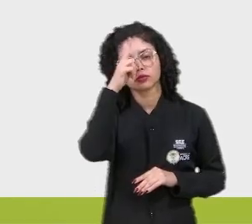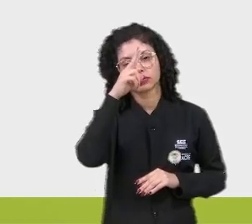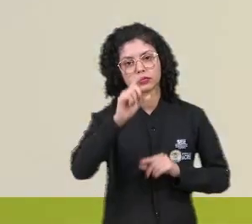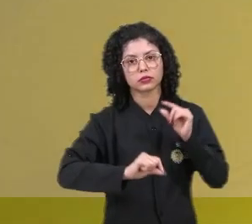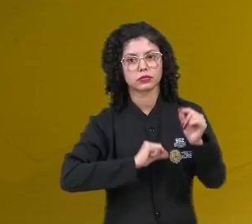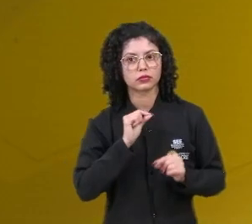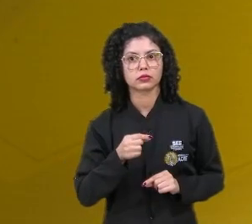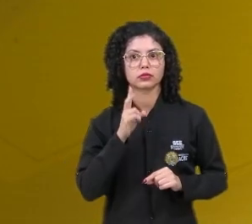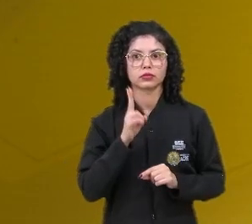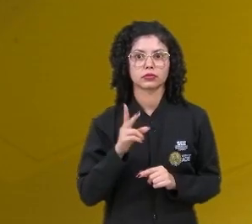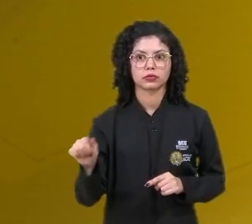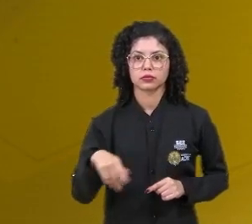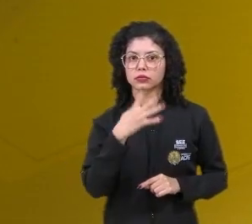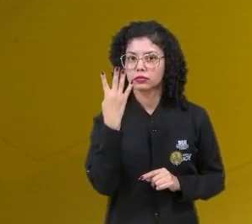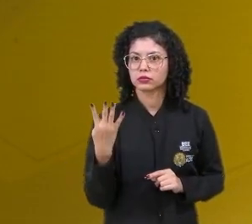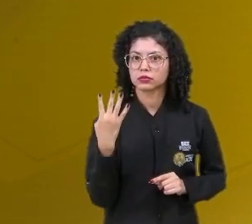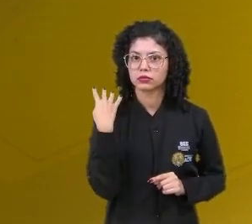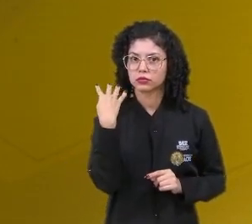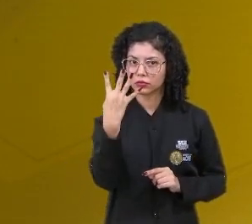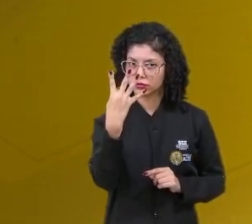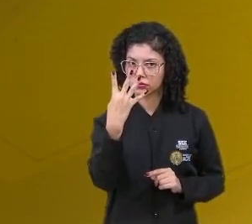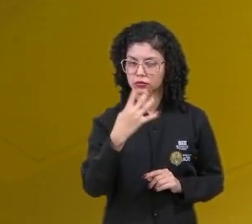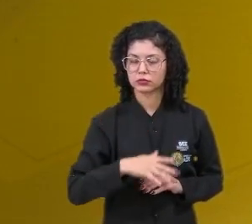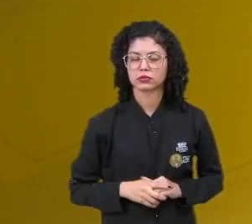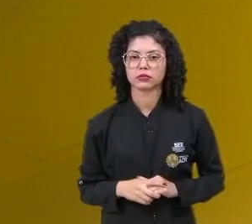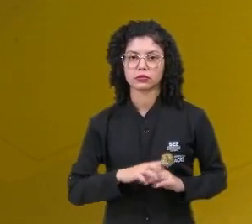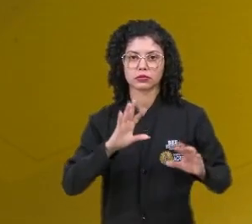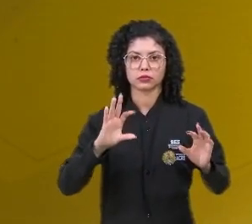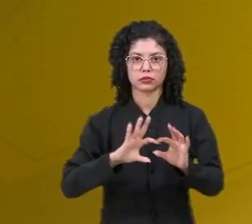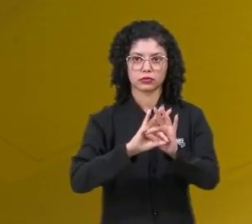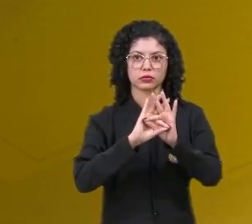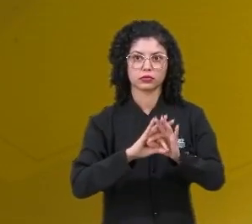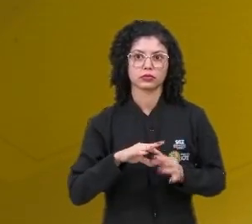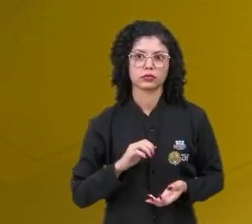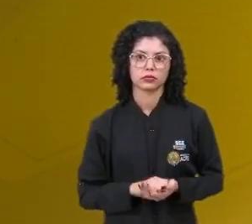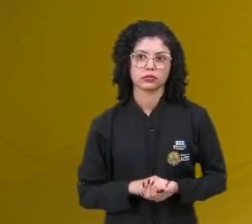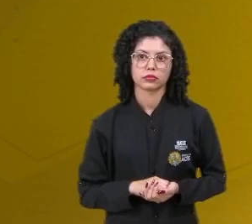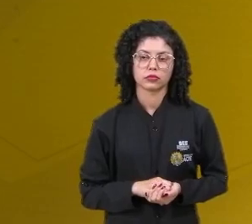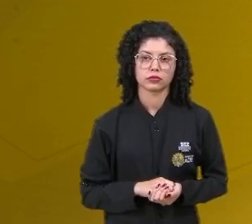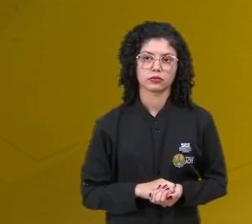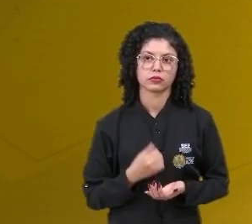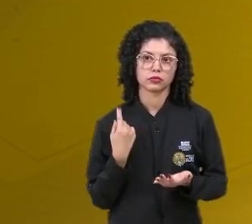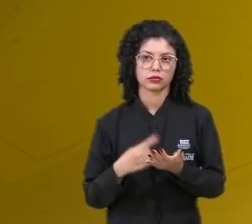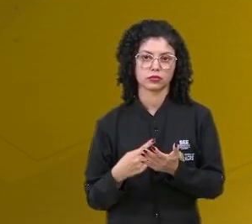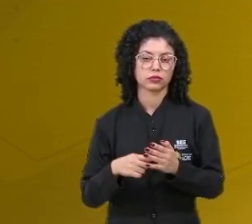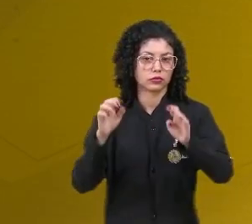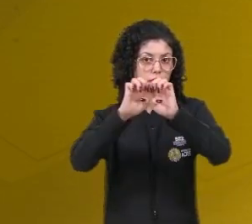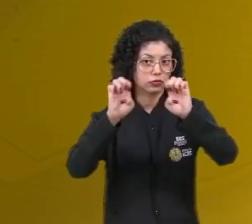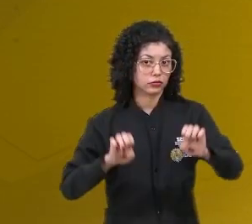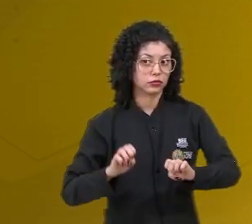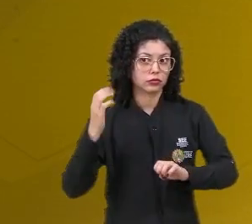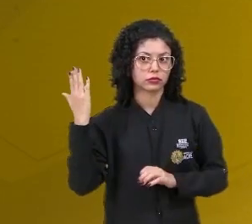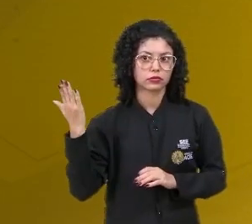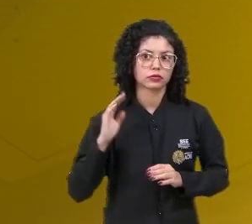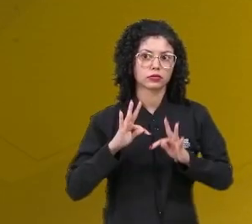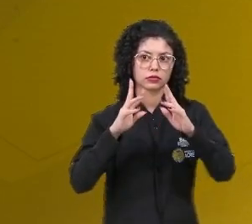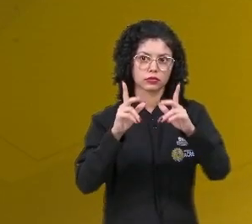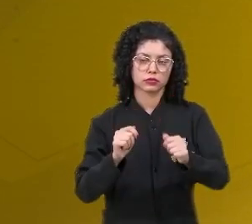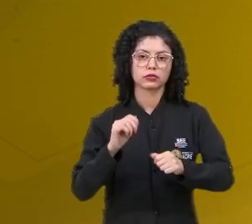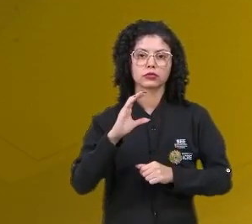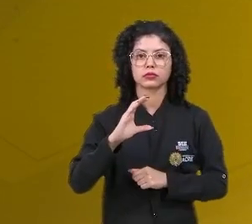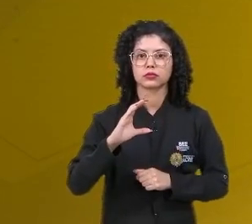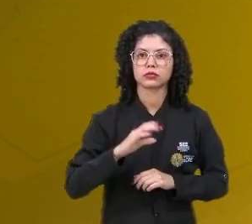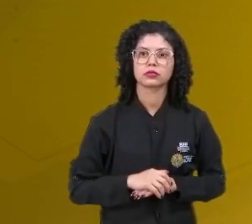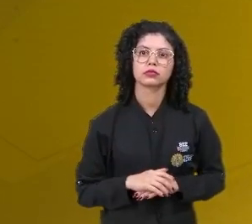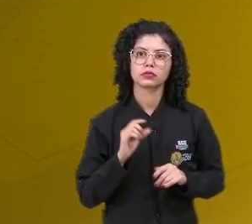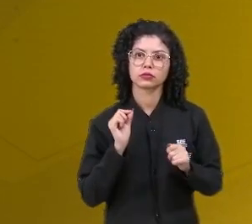que o carbono ele faz quantas ligações? 4 ligações. Será que, de acordo com a estrutura aqui, todos os carbonos